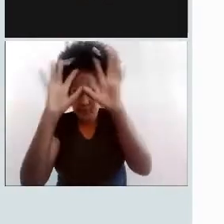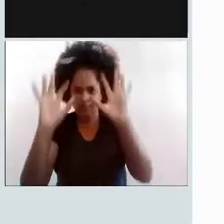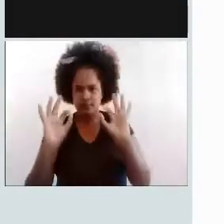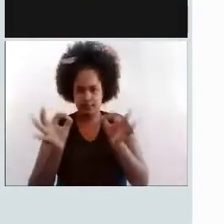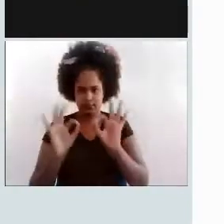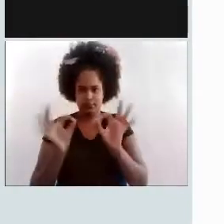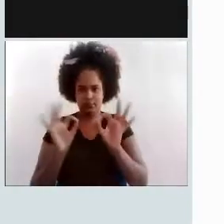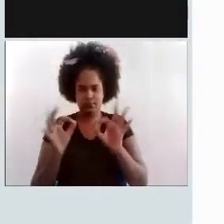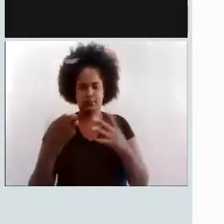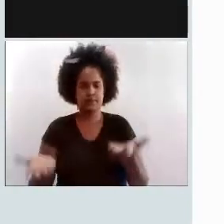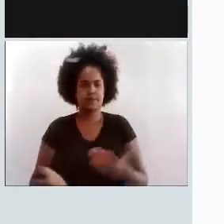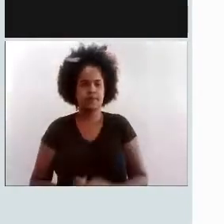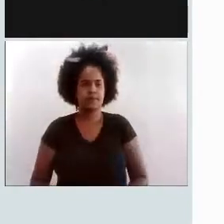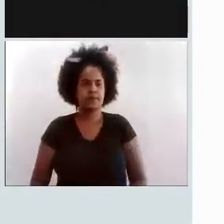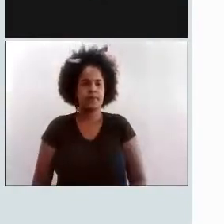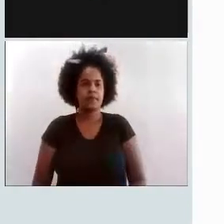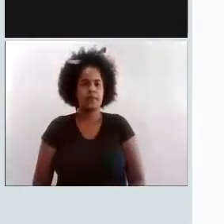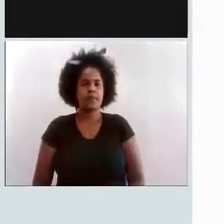certo?